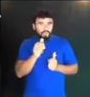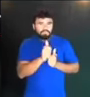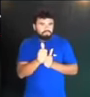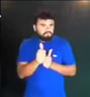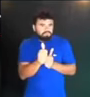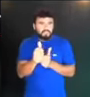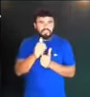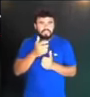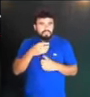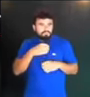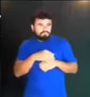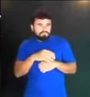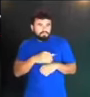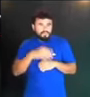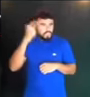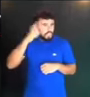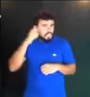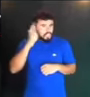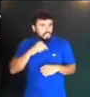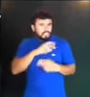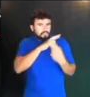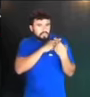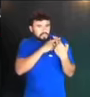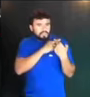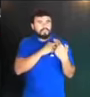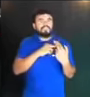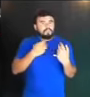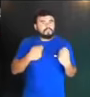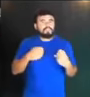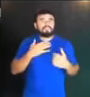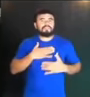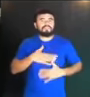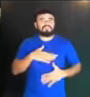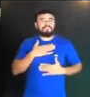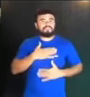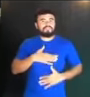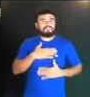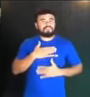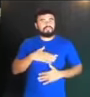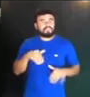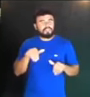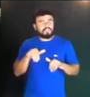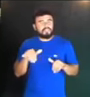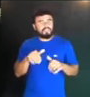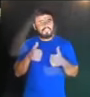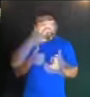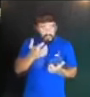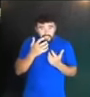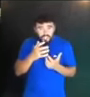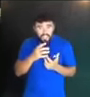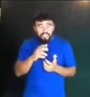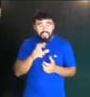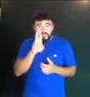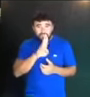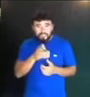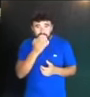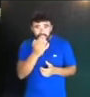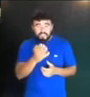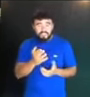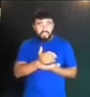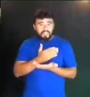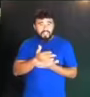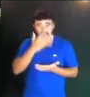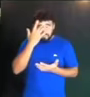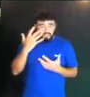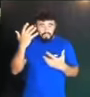de Cristo ou pessoas diante de circunstâncias adversas. O Espírito Santo, ele quer agir no seu íntimo. Muitos estão em desespero